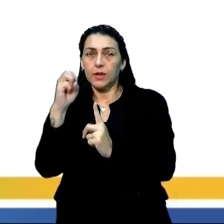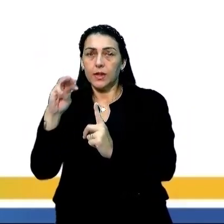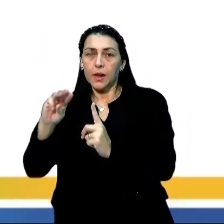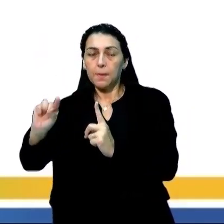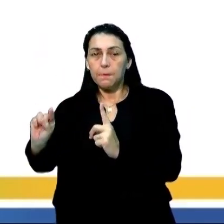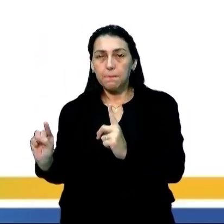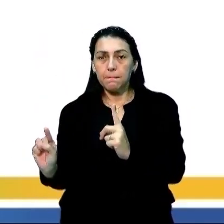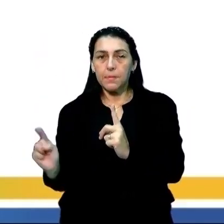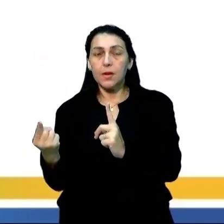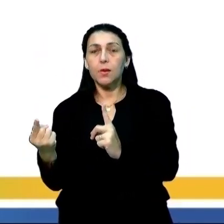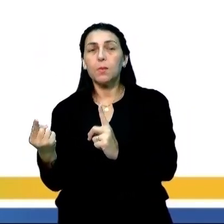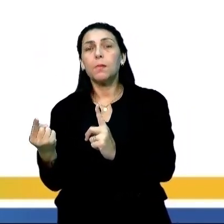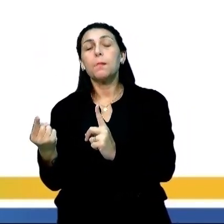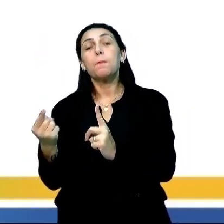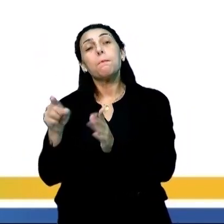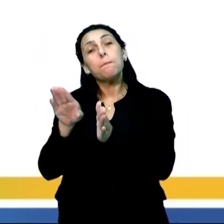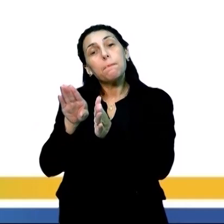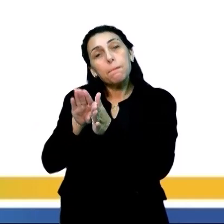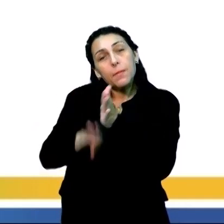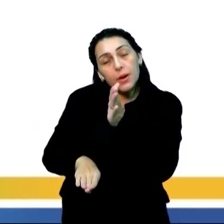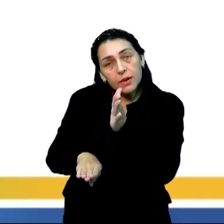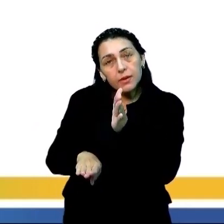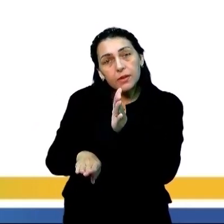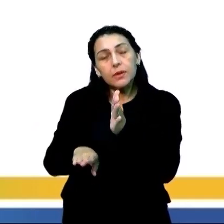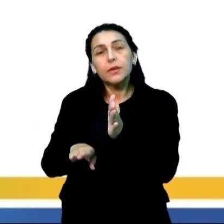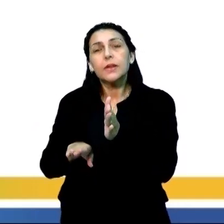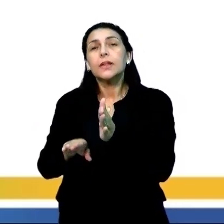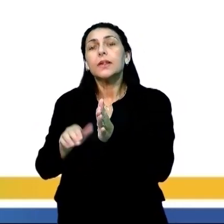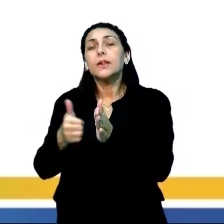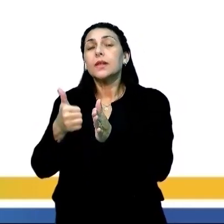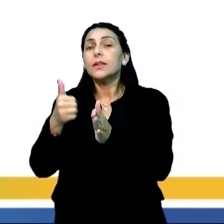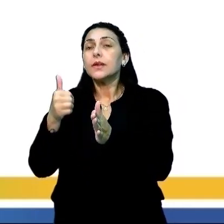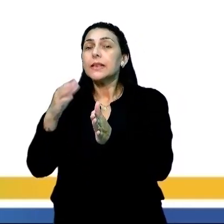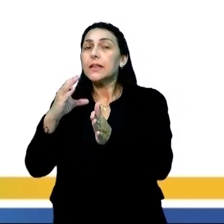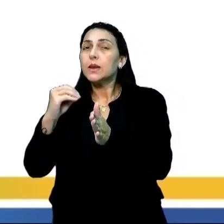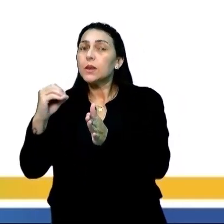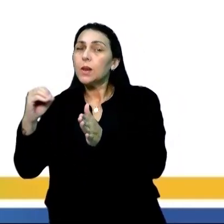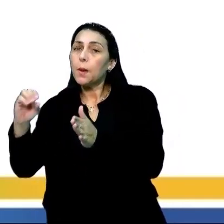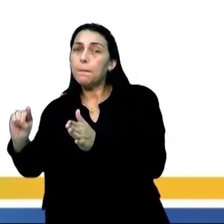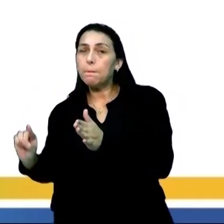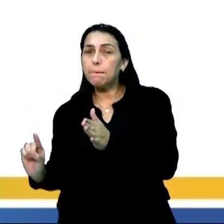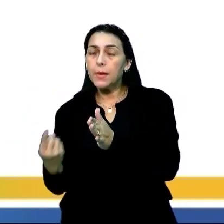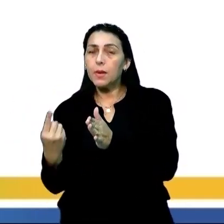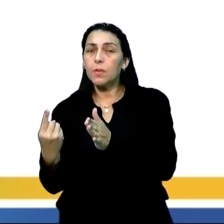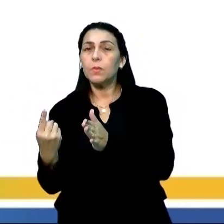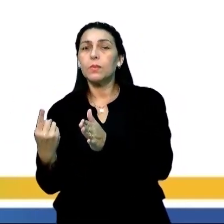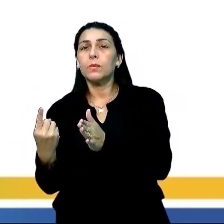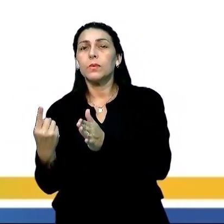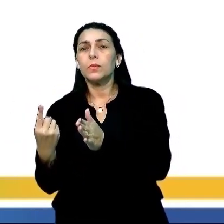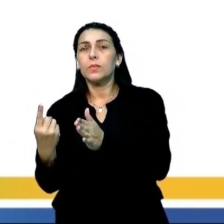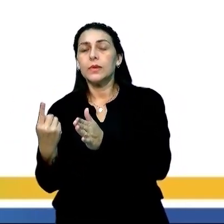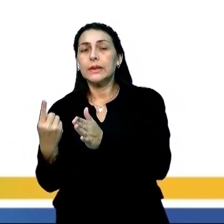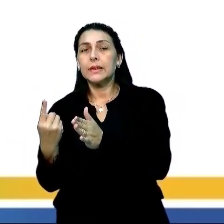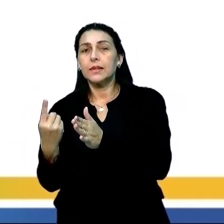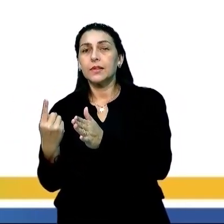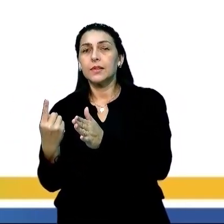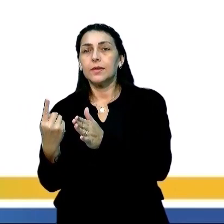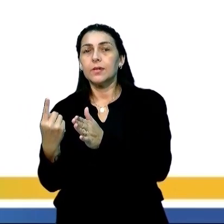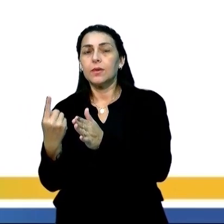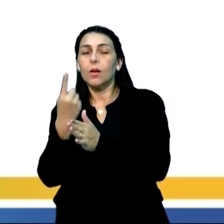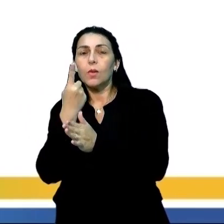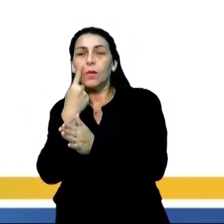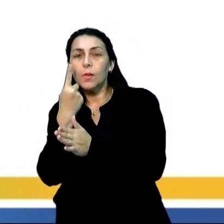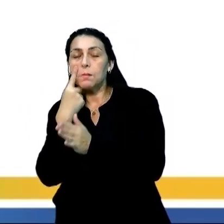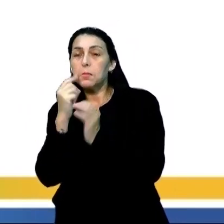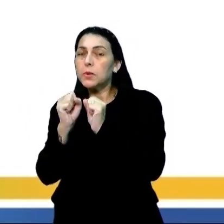mil. Porém, menos de 100 mil. Caso, Nesse caso aí,